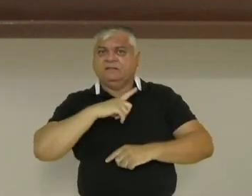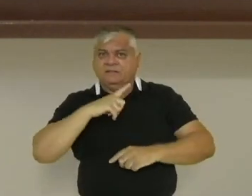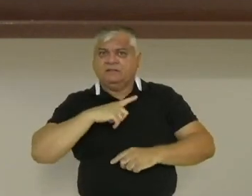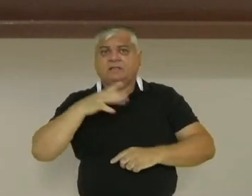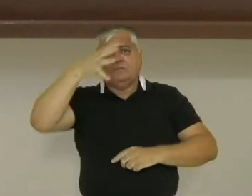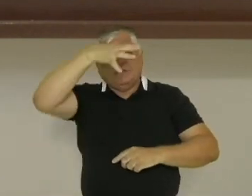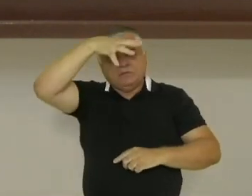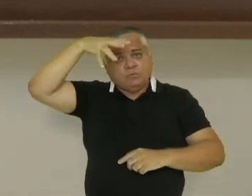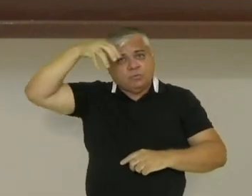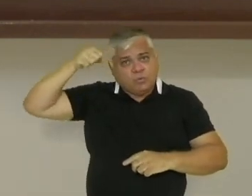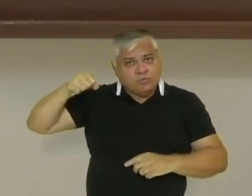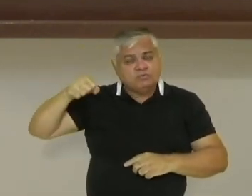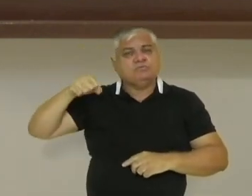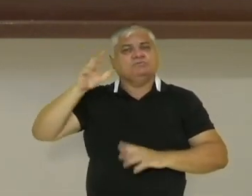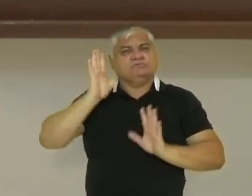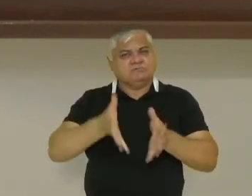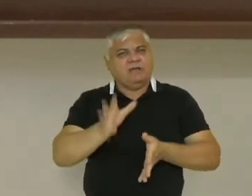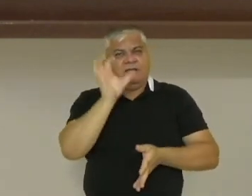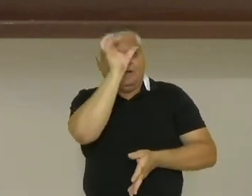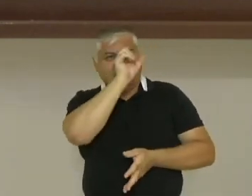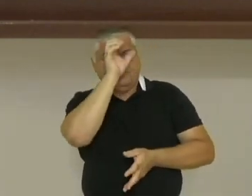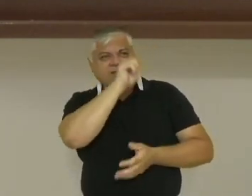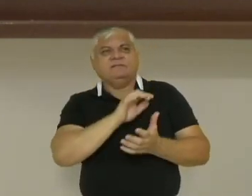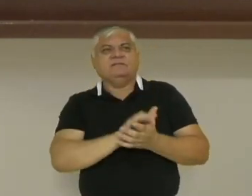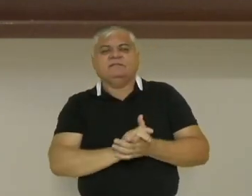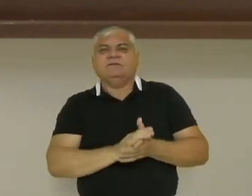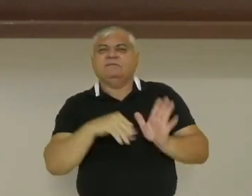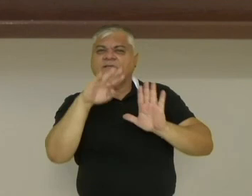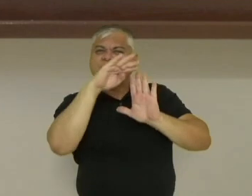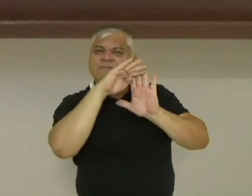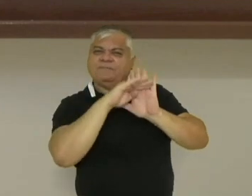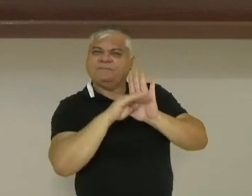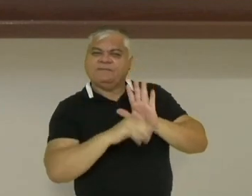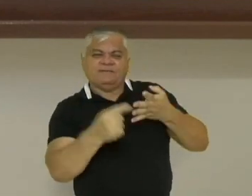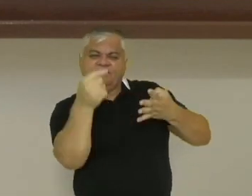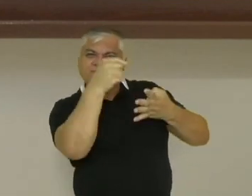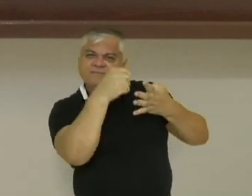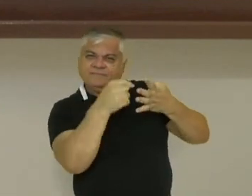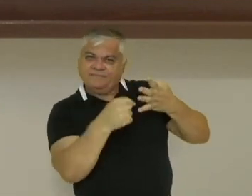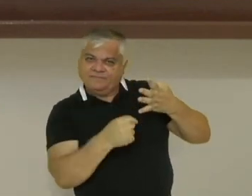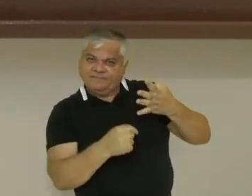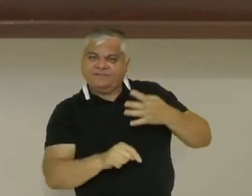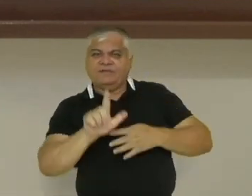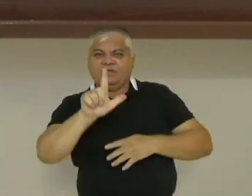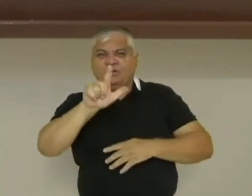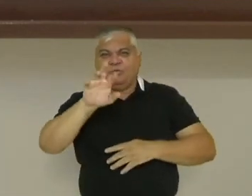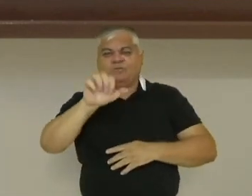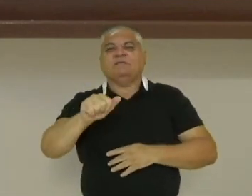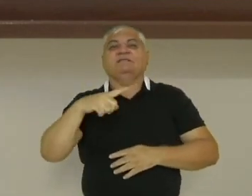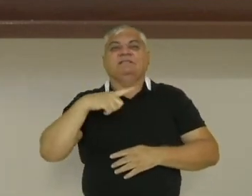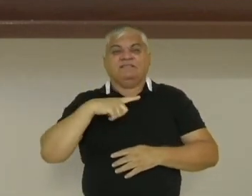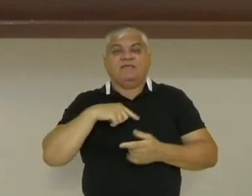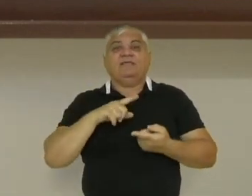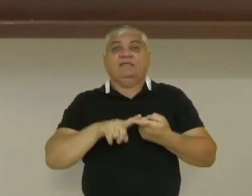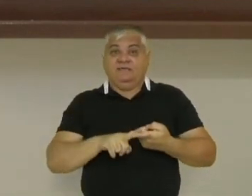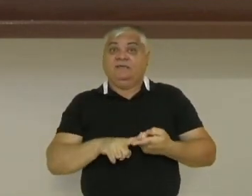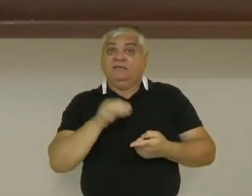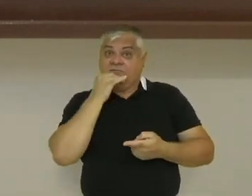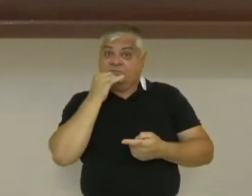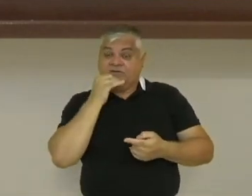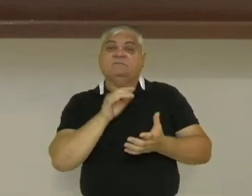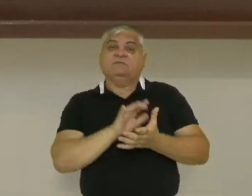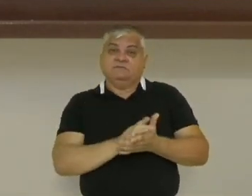Mato Grosso, a gente também reviu isso. E a classificação das lutas, como elas são classificadas. A gente viu ali que são classificadas lutas que